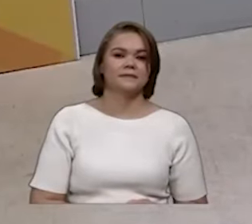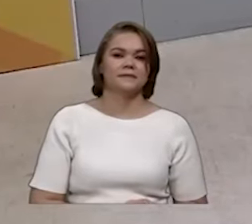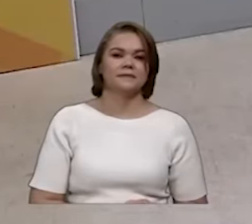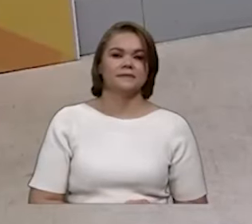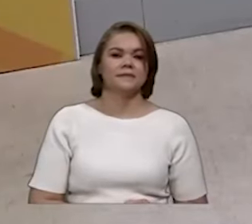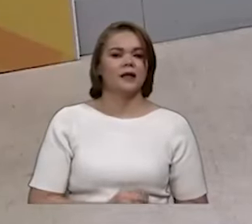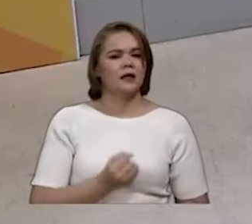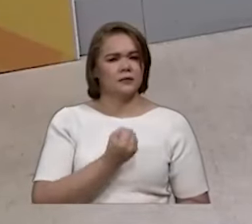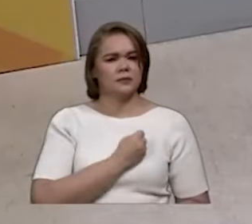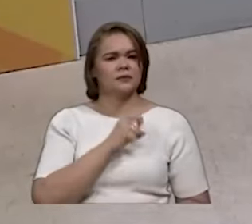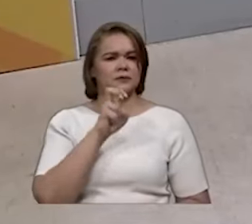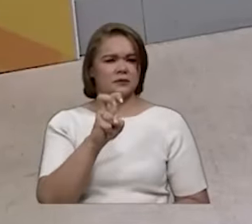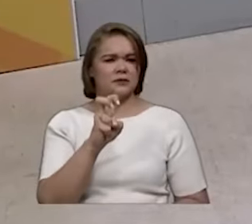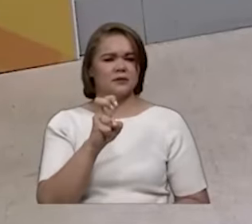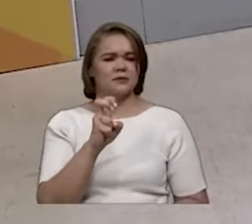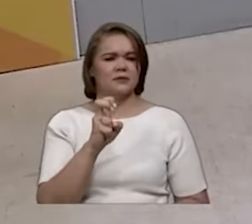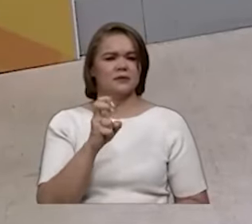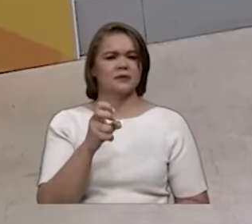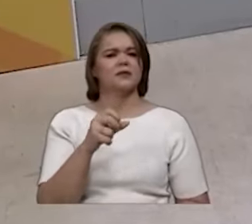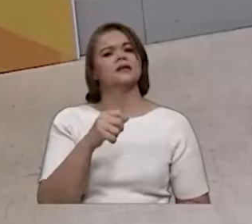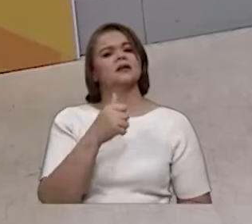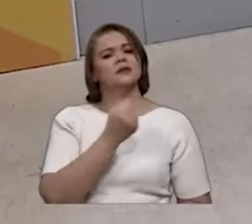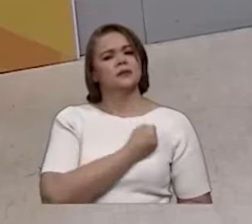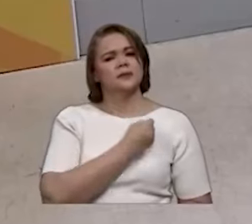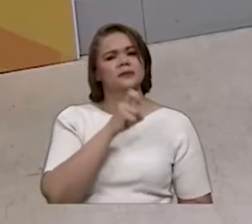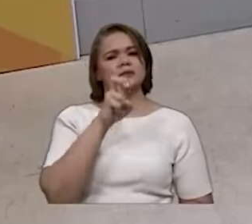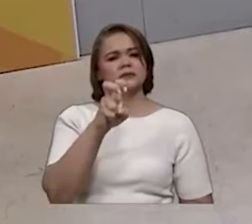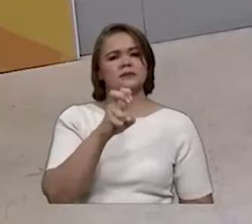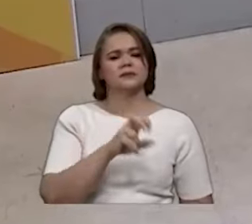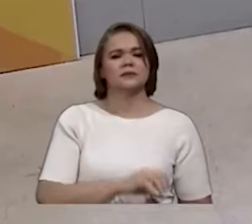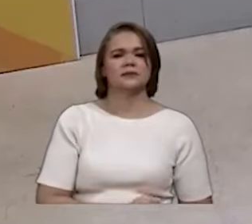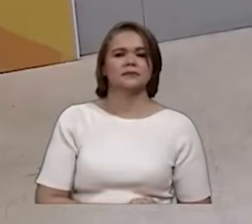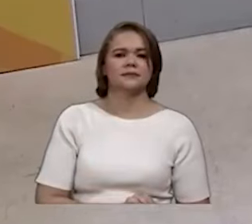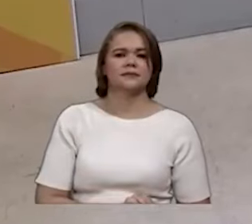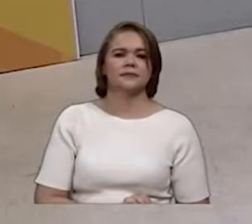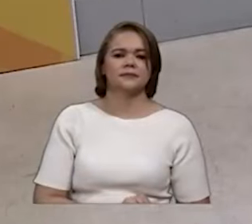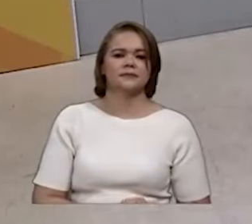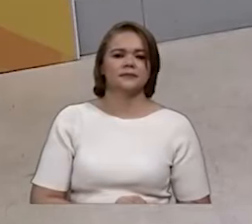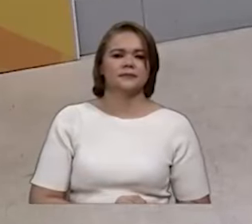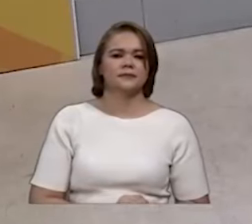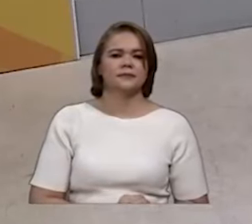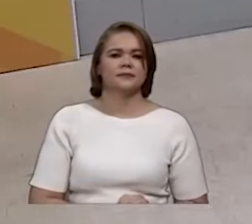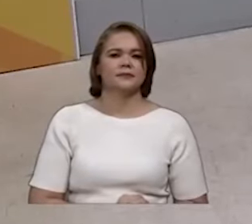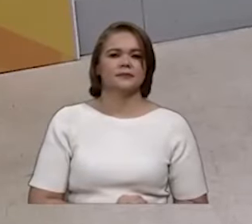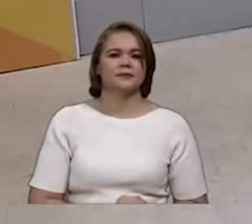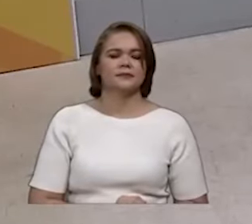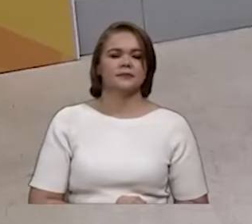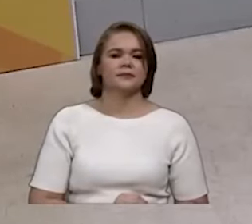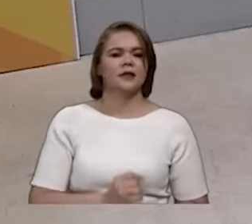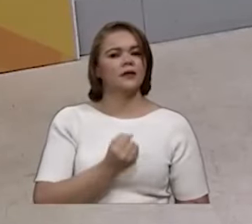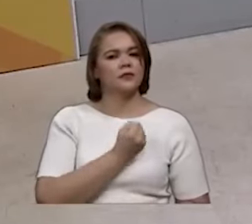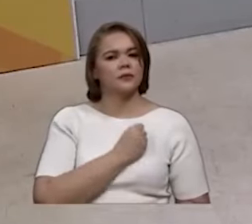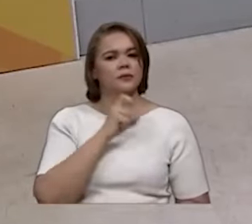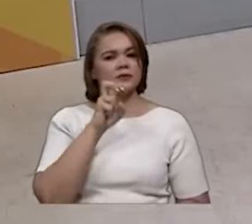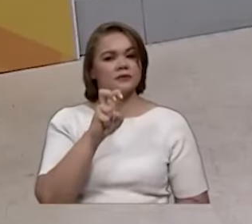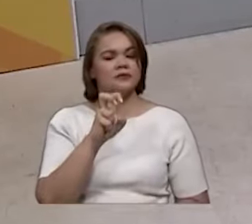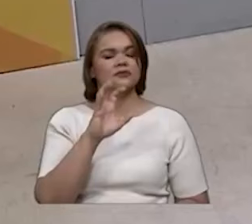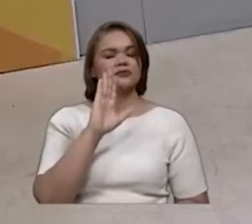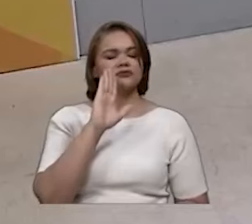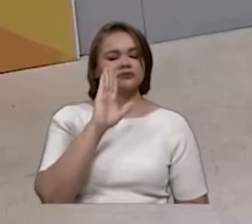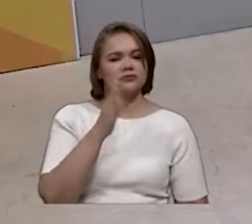Quer o número 5? Número 5, saiu o número 5. Vem que o número 5 já saiu